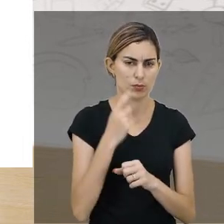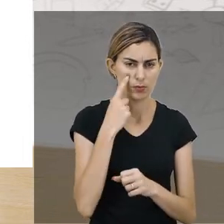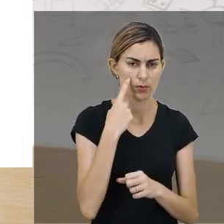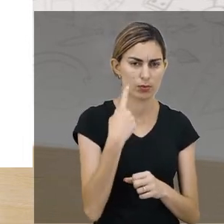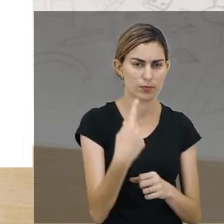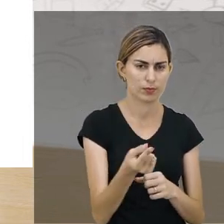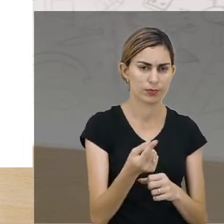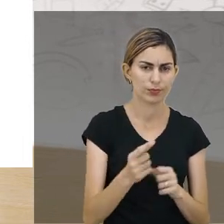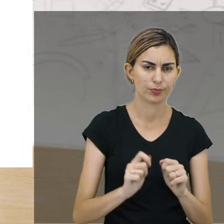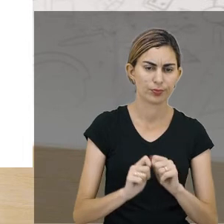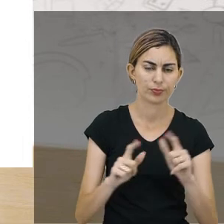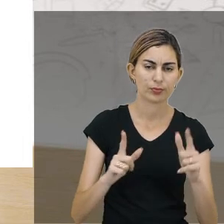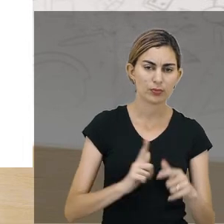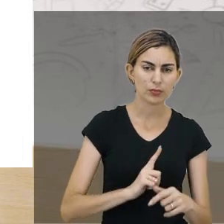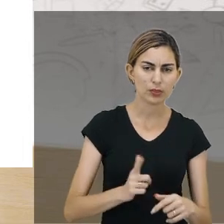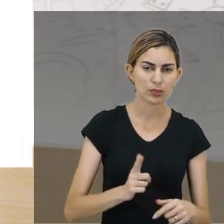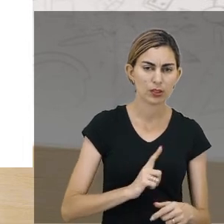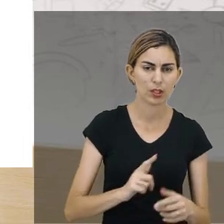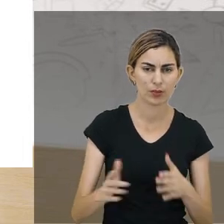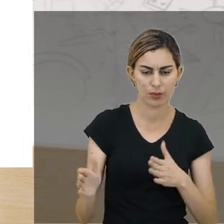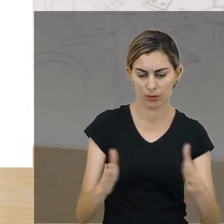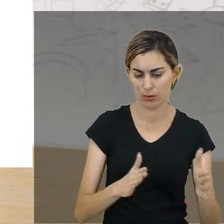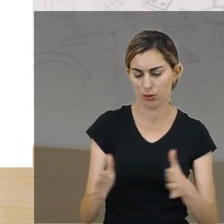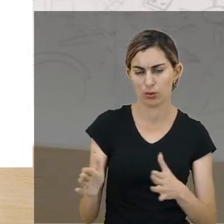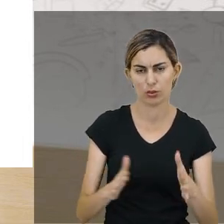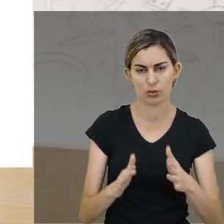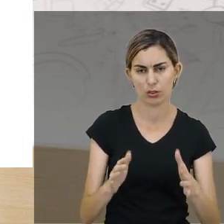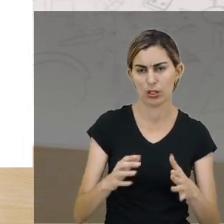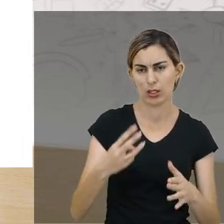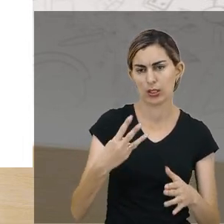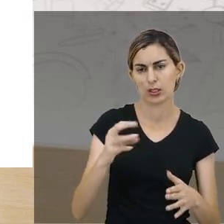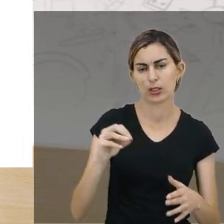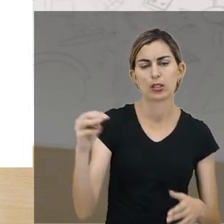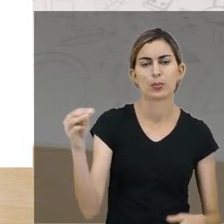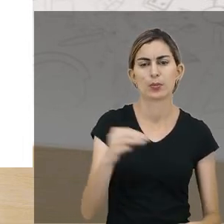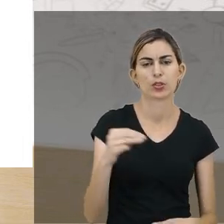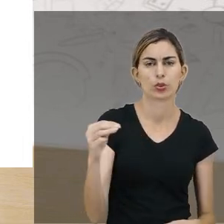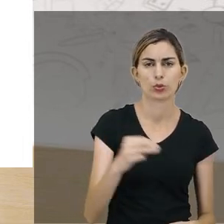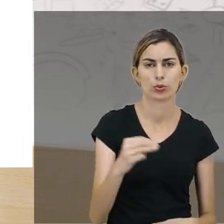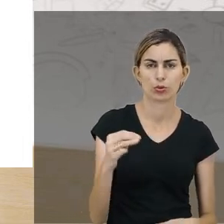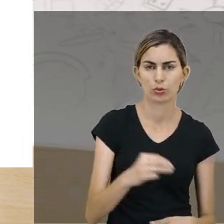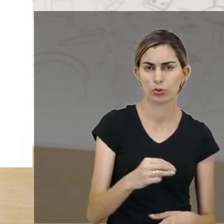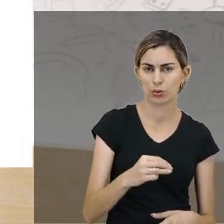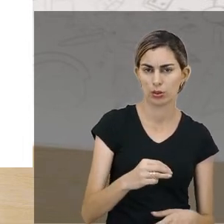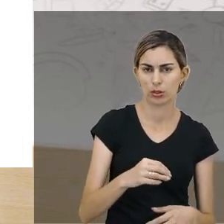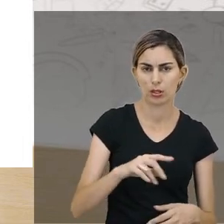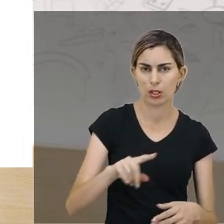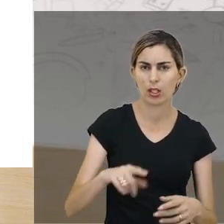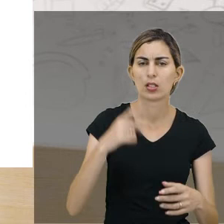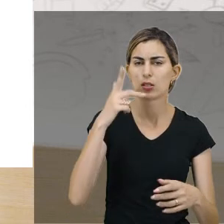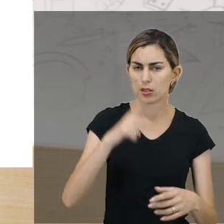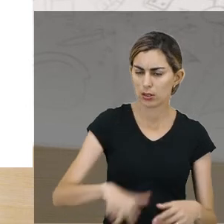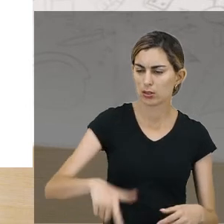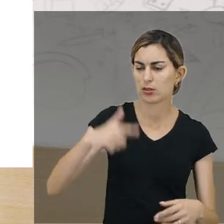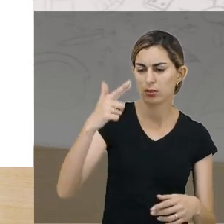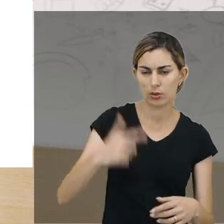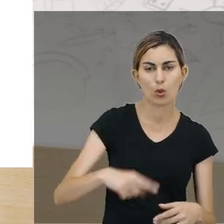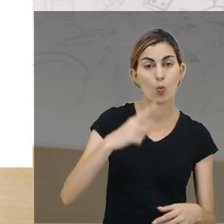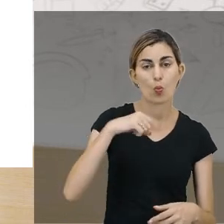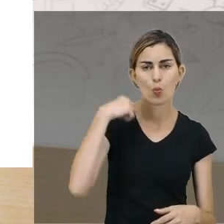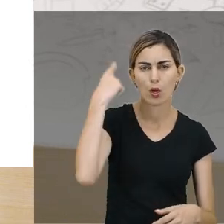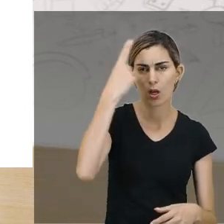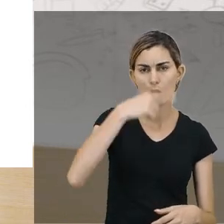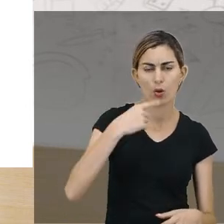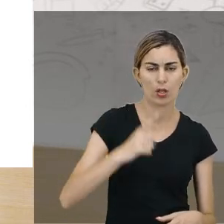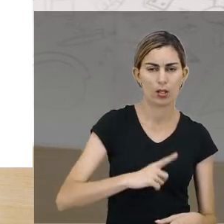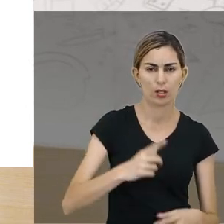podem observar em tela, temos um intervalo do ciclo de 30 minutos. Esses ciclos eles se repetem, então em uma